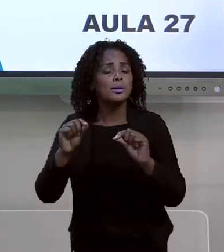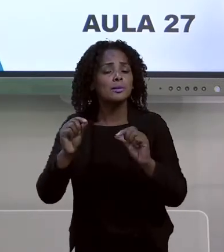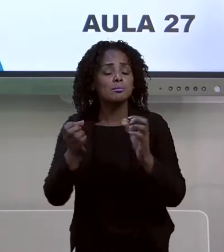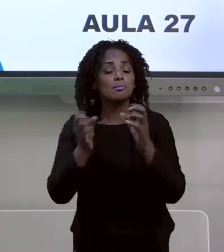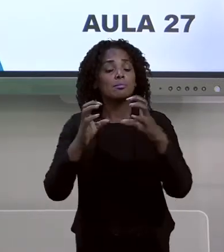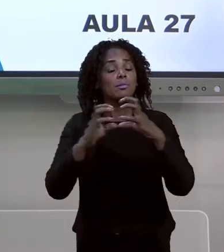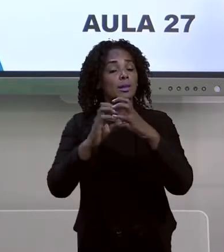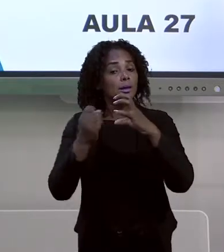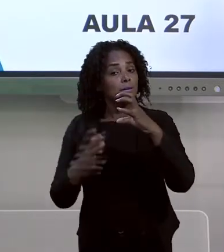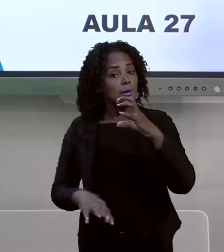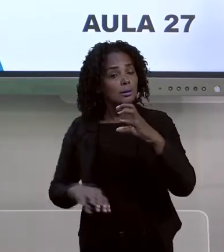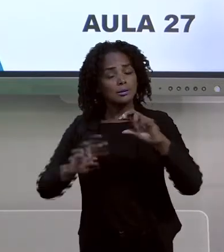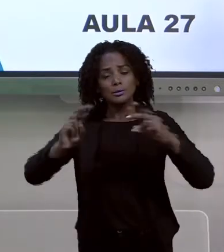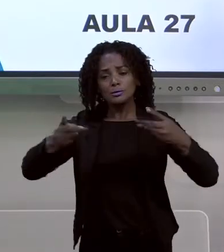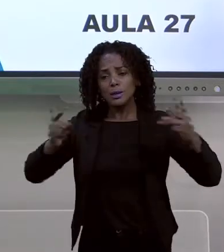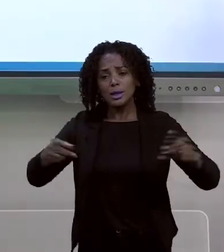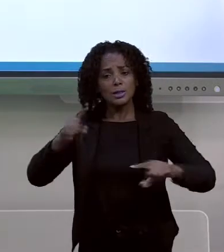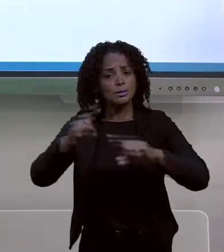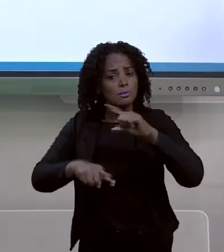diferentes materiais.